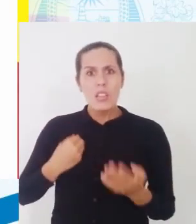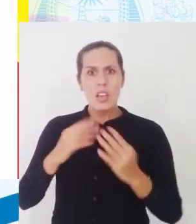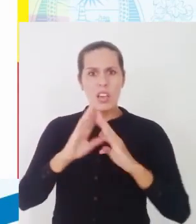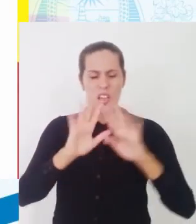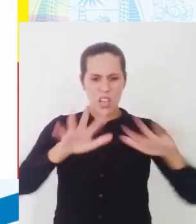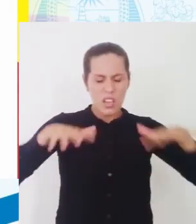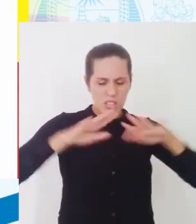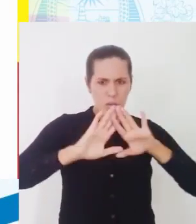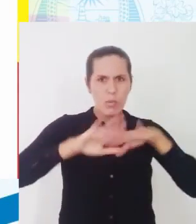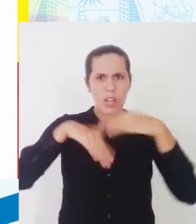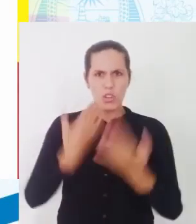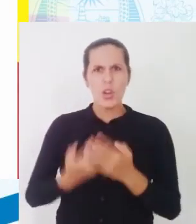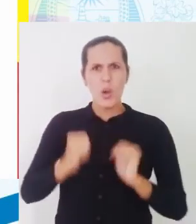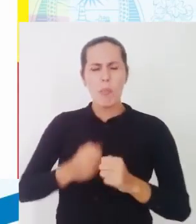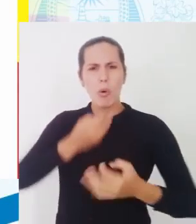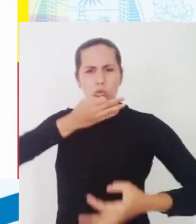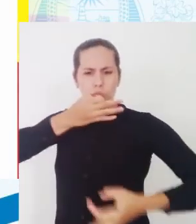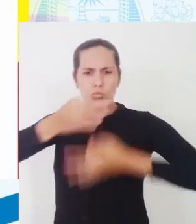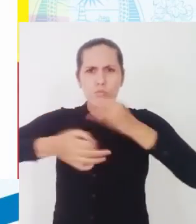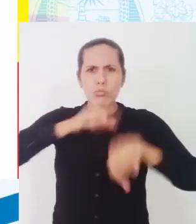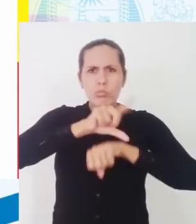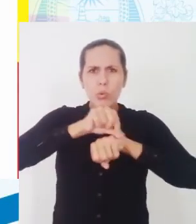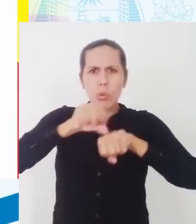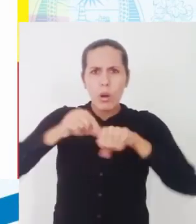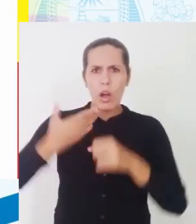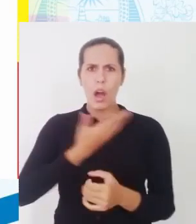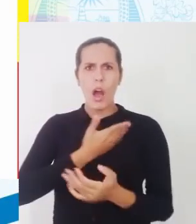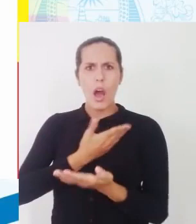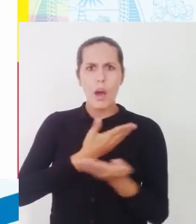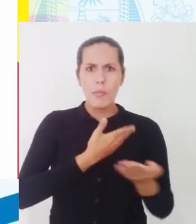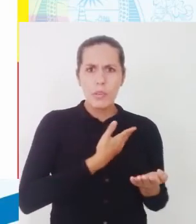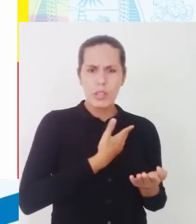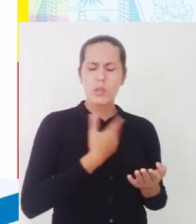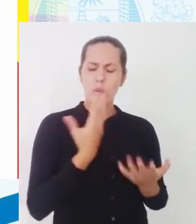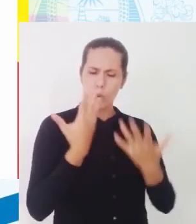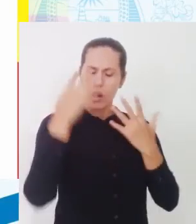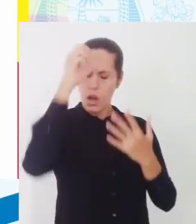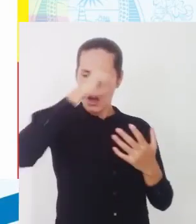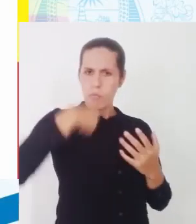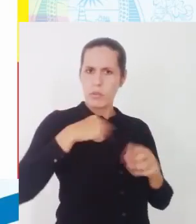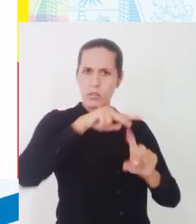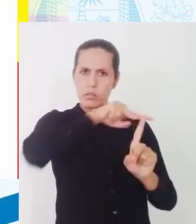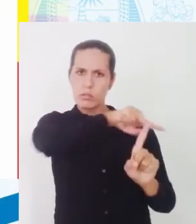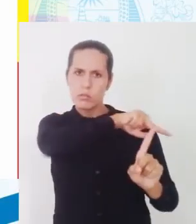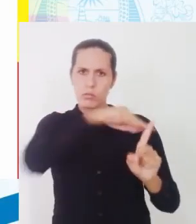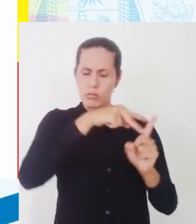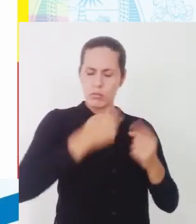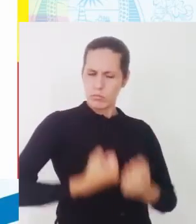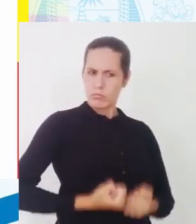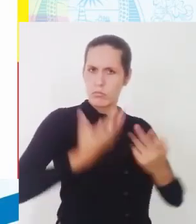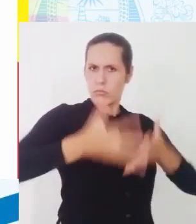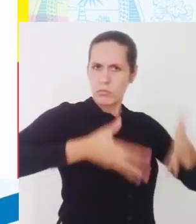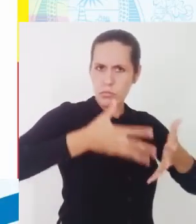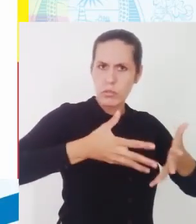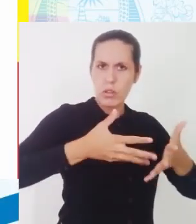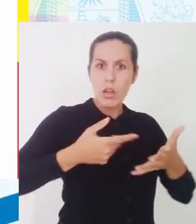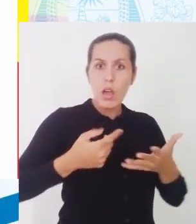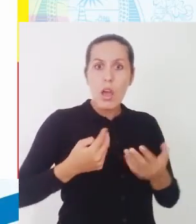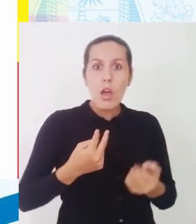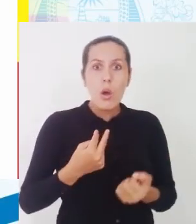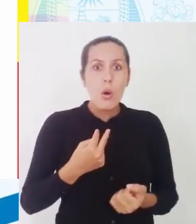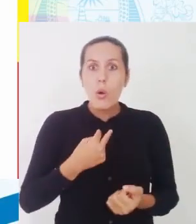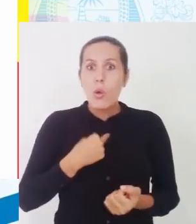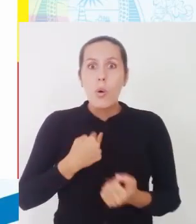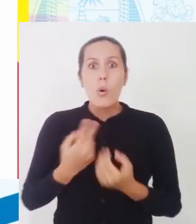existe Assembleia Escolar, que eu posso argumentar com meus colegas, aprendi a defender meu ponto de vista, eu